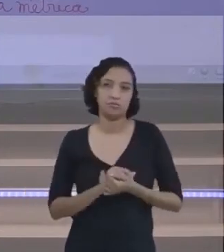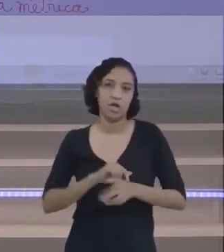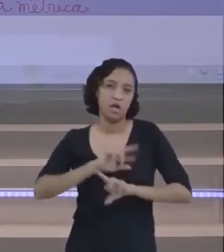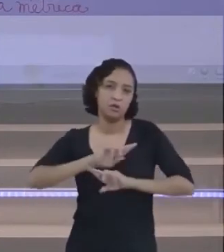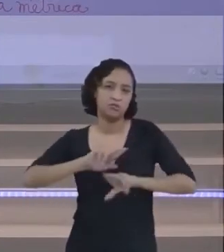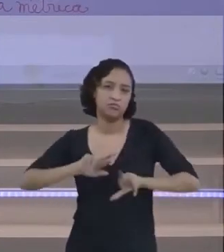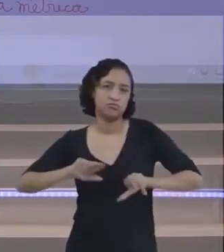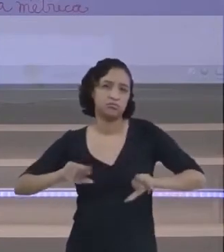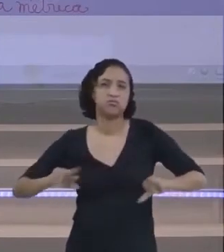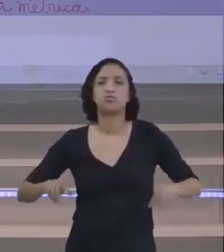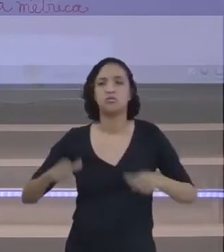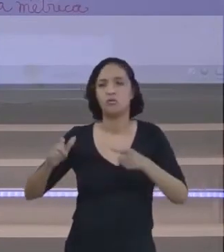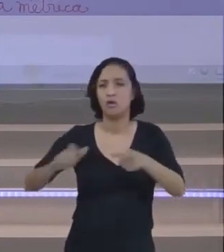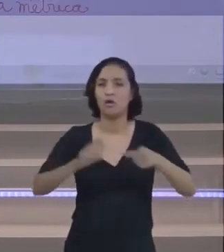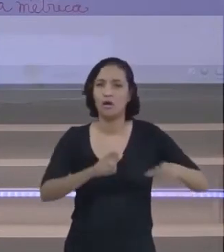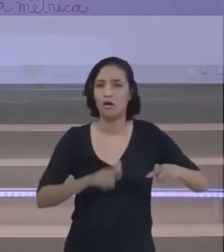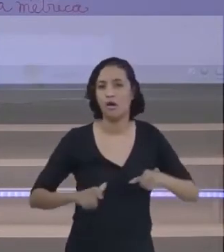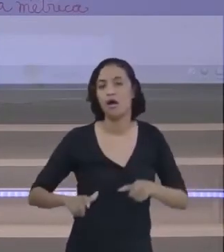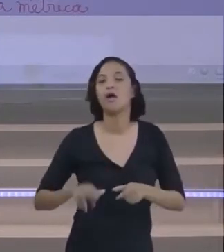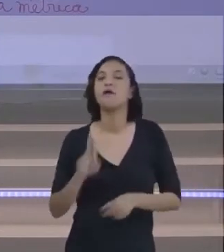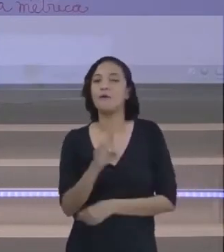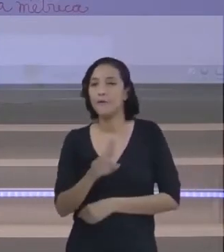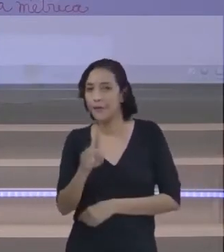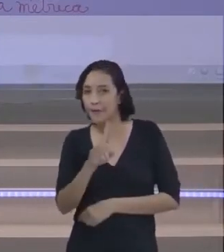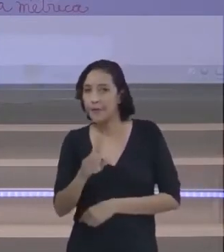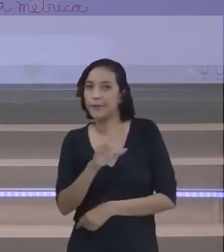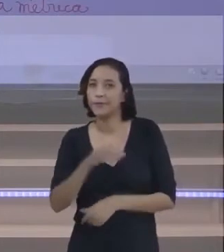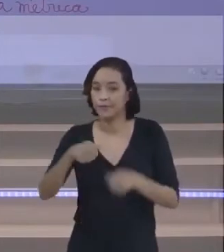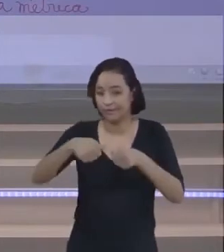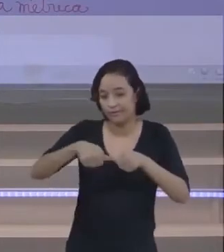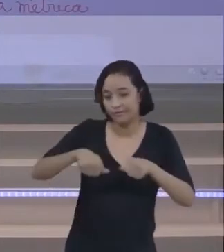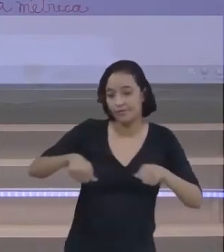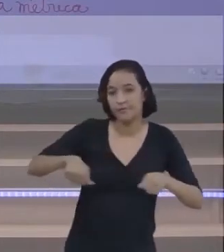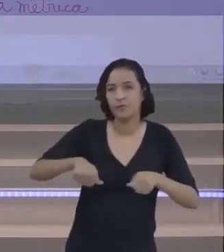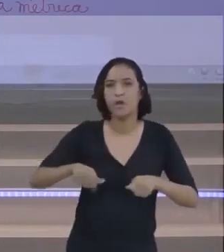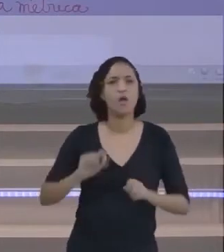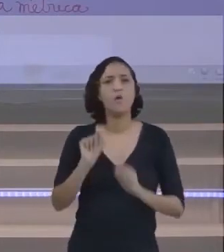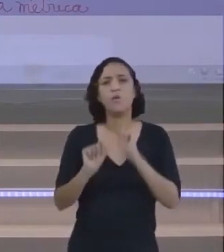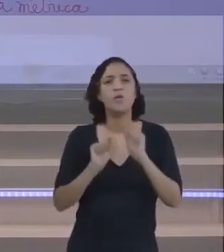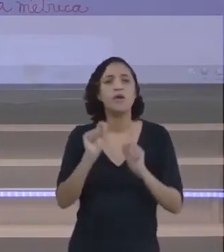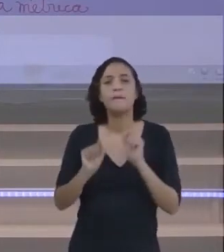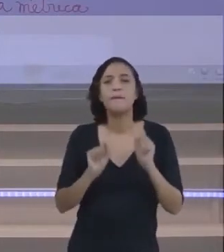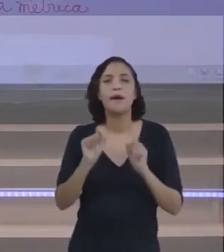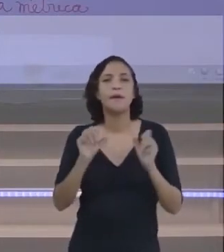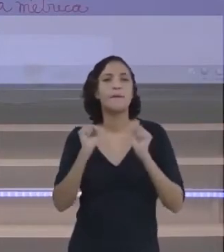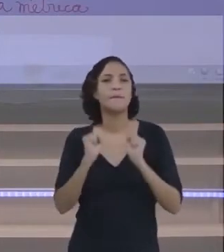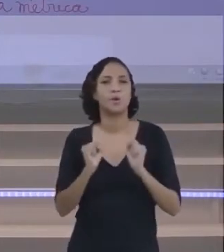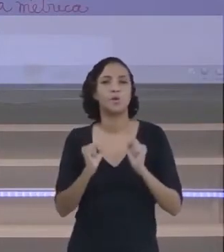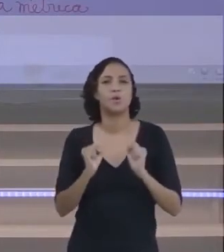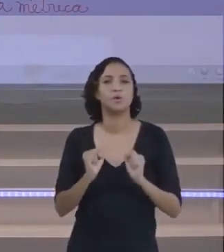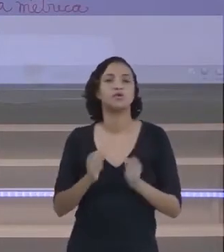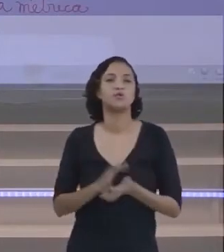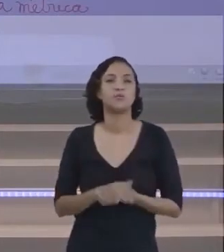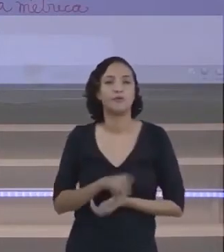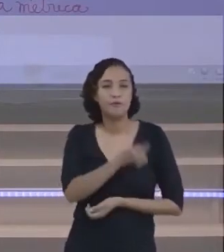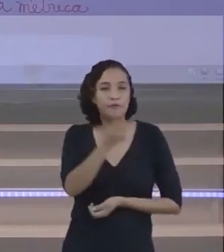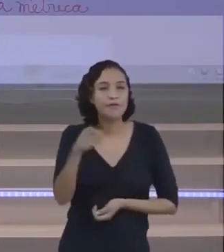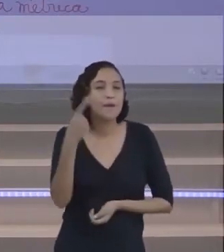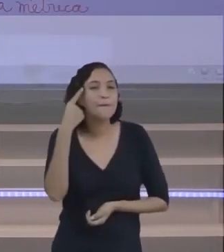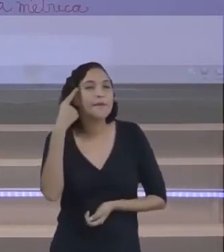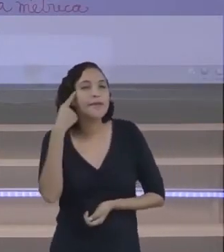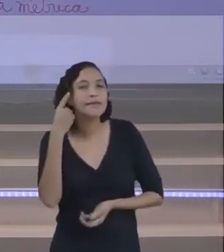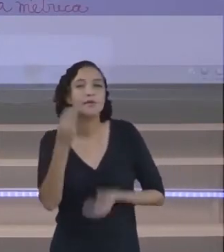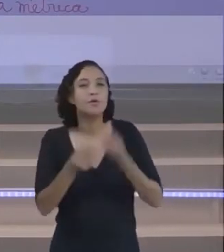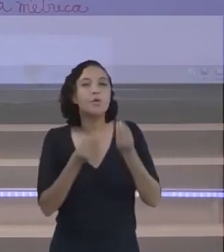as roupas usamos muito fita métrica. O que nós também podemos medir com fita métrica? Pensem comigo, o que nós podemos medir com